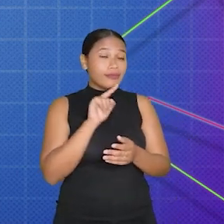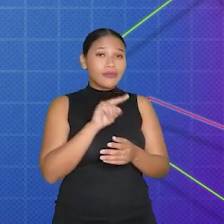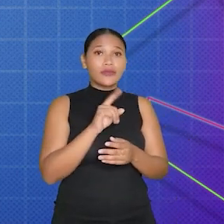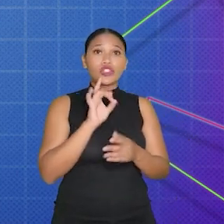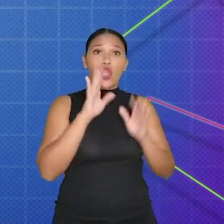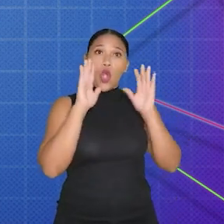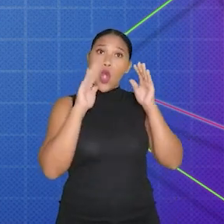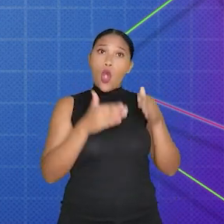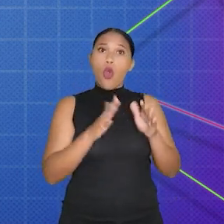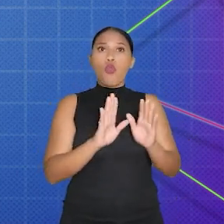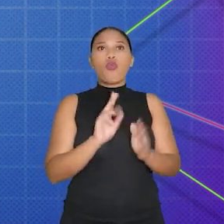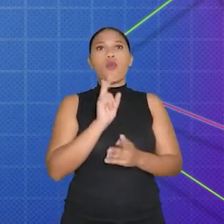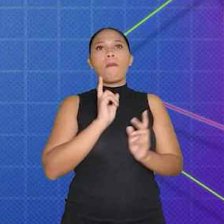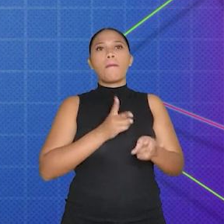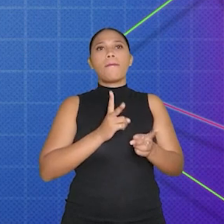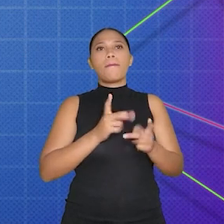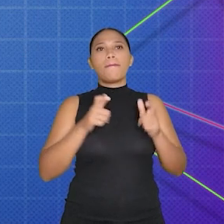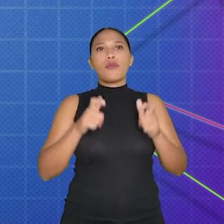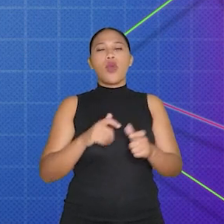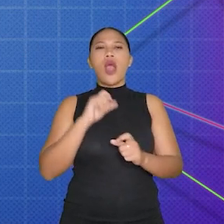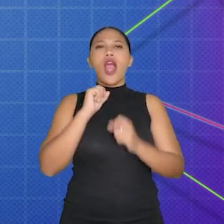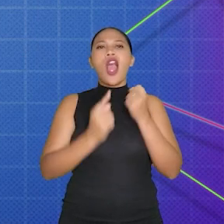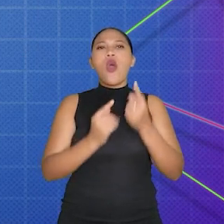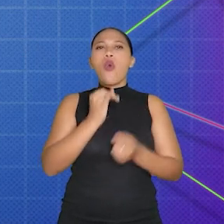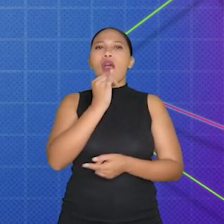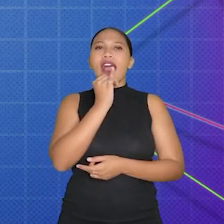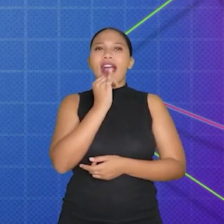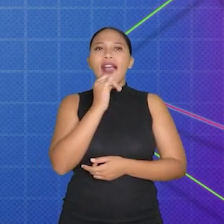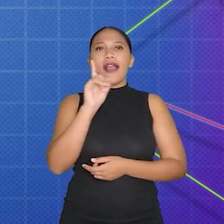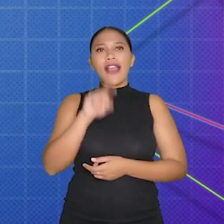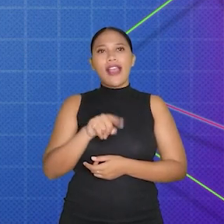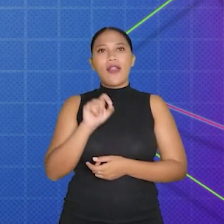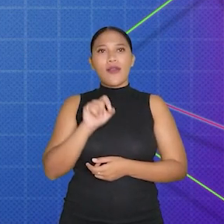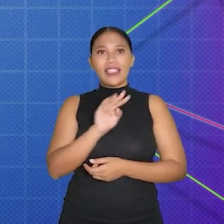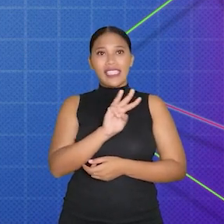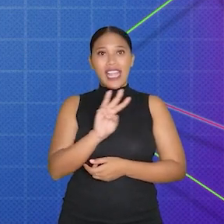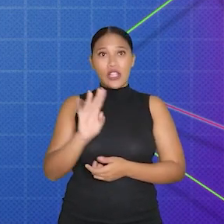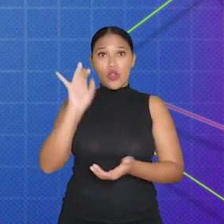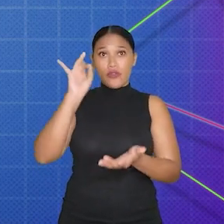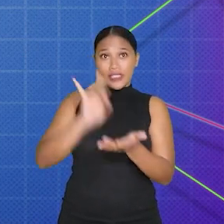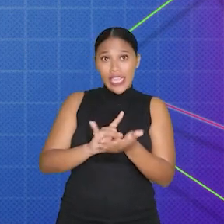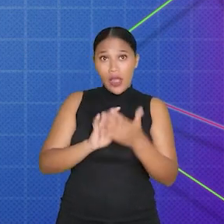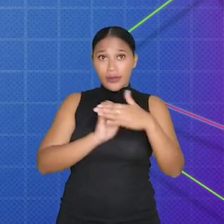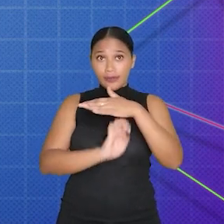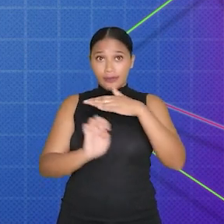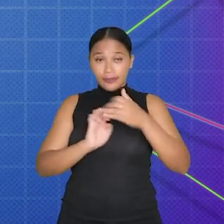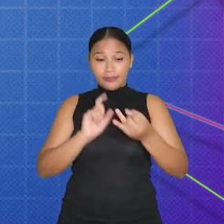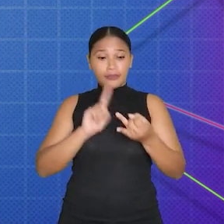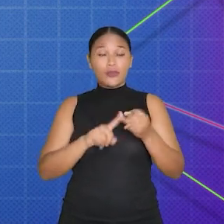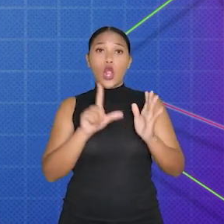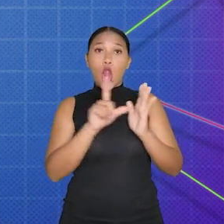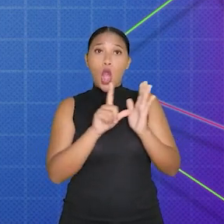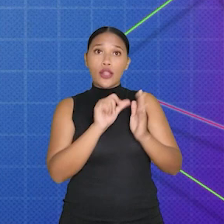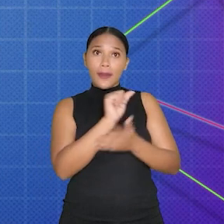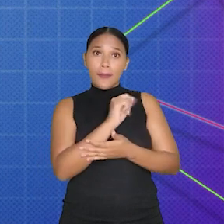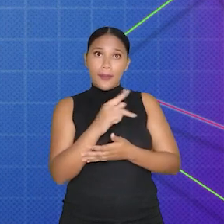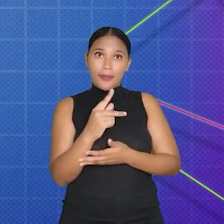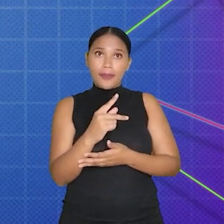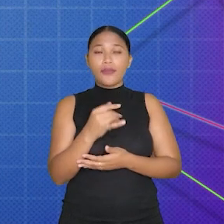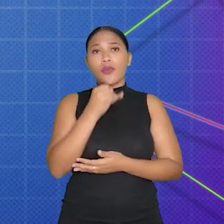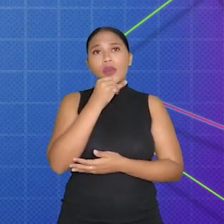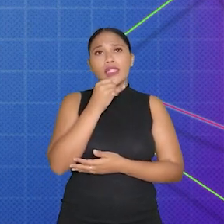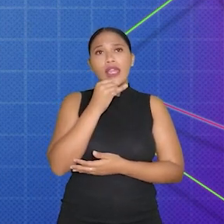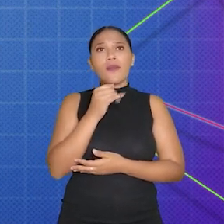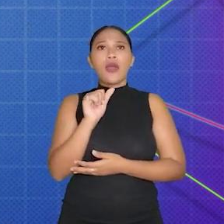importante baixar programas e elementos apenas de fontes confiáveis. Alguns exemplos de fontes confiáveis incluem sites oficiais de empresas,